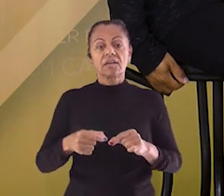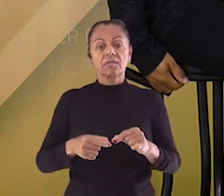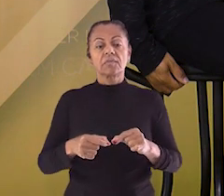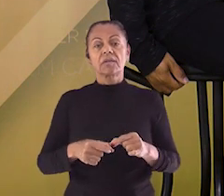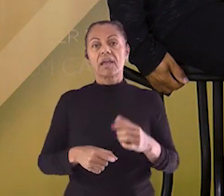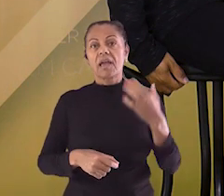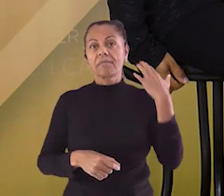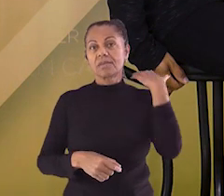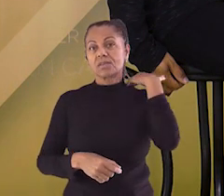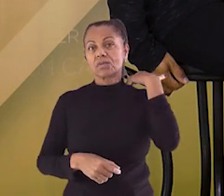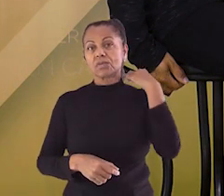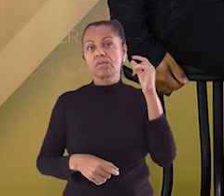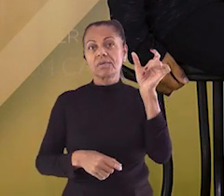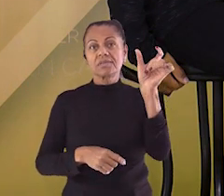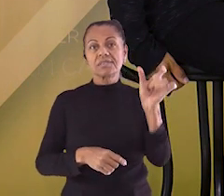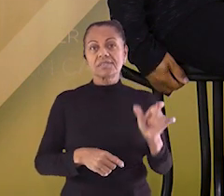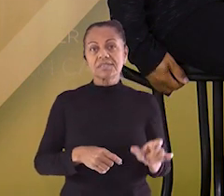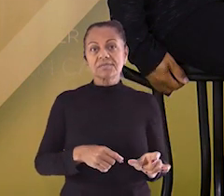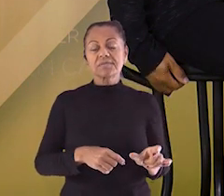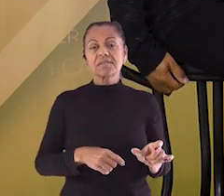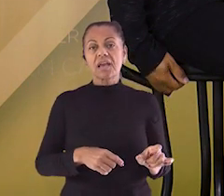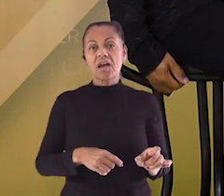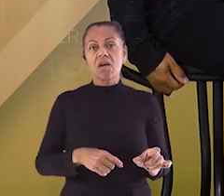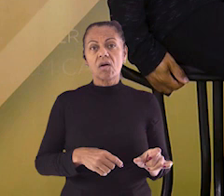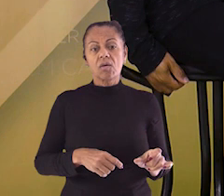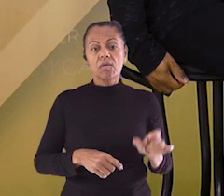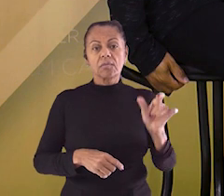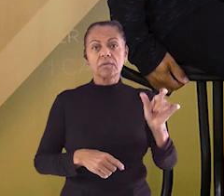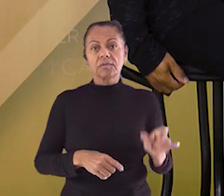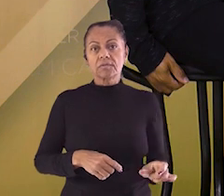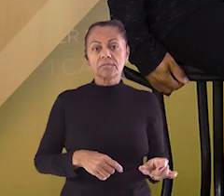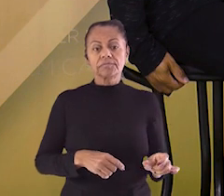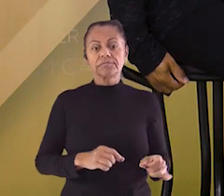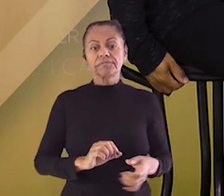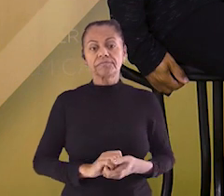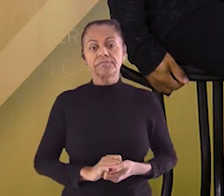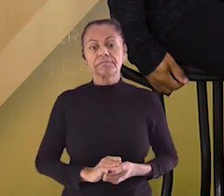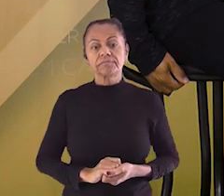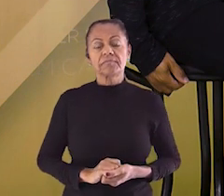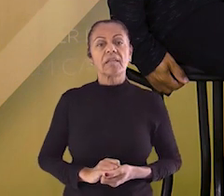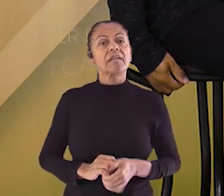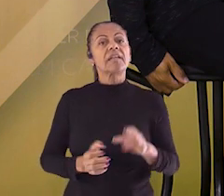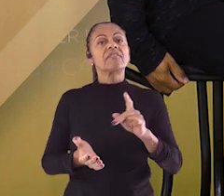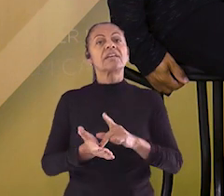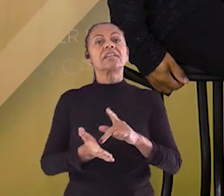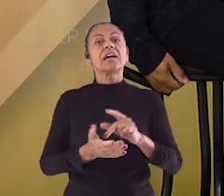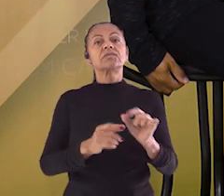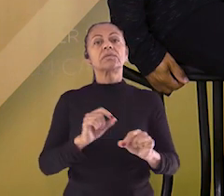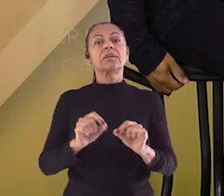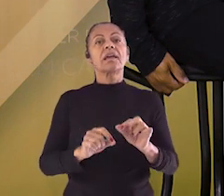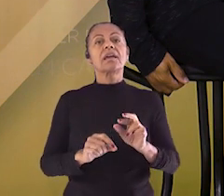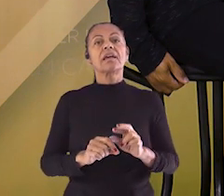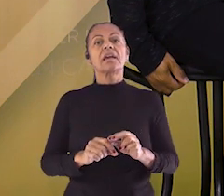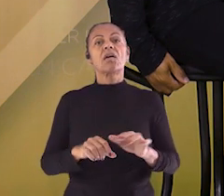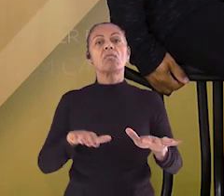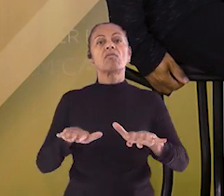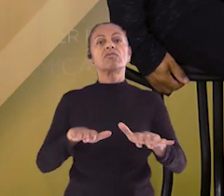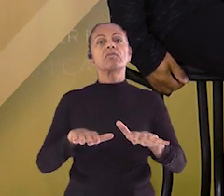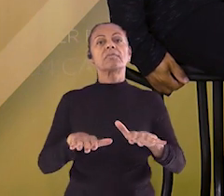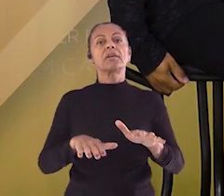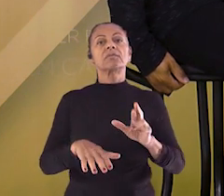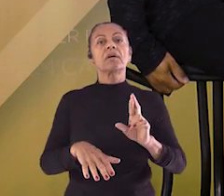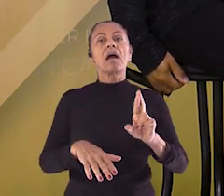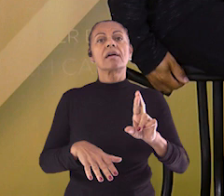movimento indica que ele foi processado pela medula espinhal e não foi passado pelo cérebro em um primeiro momento.